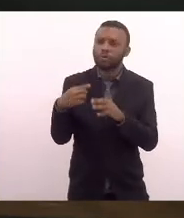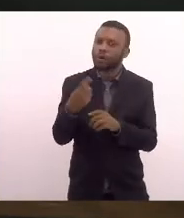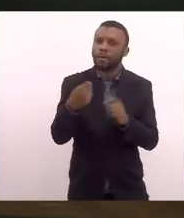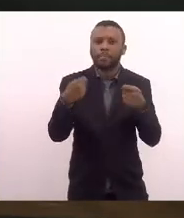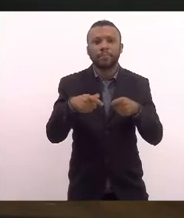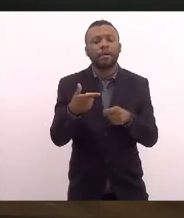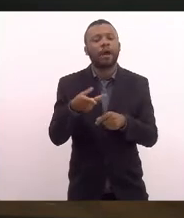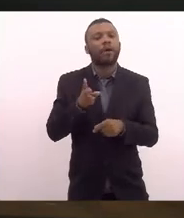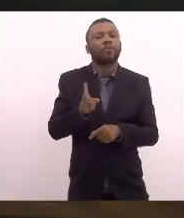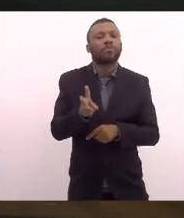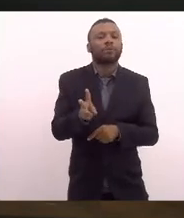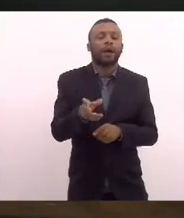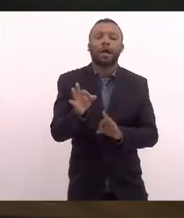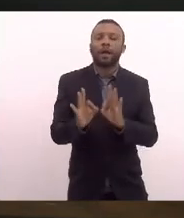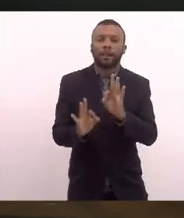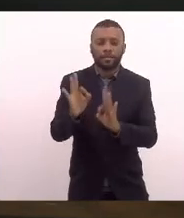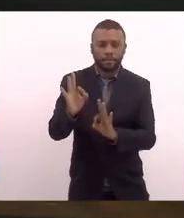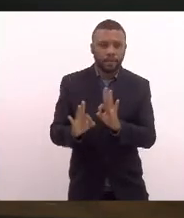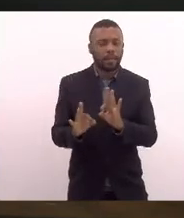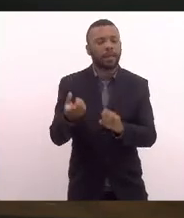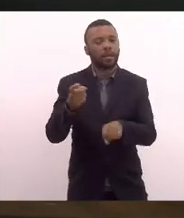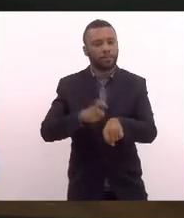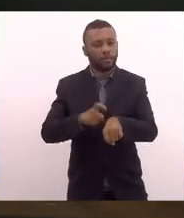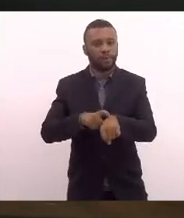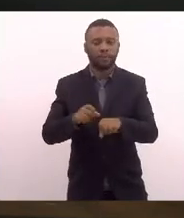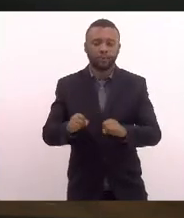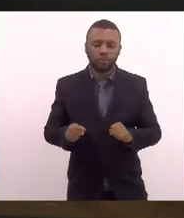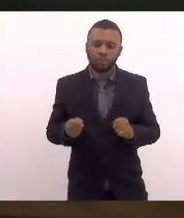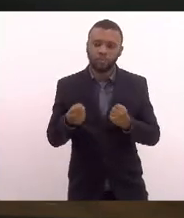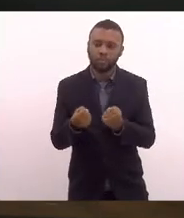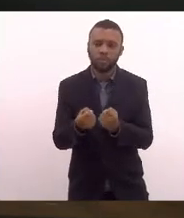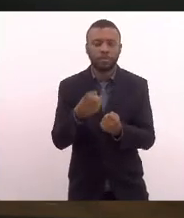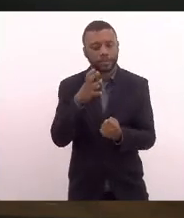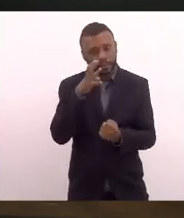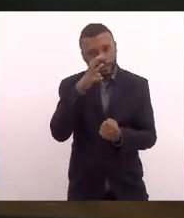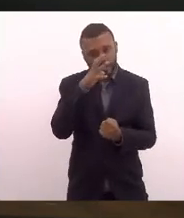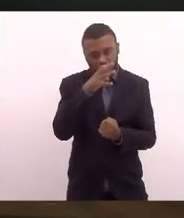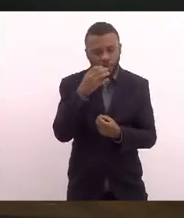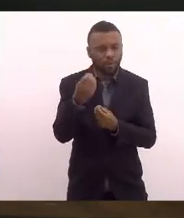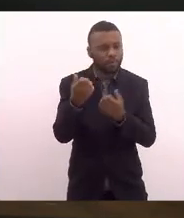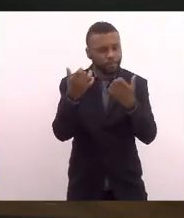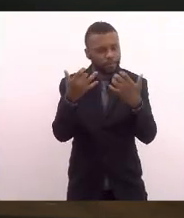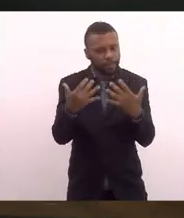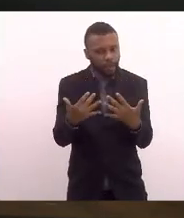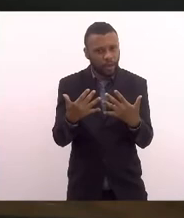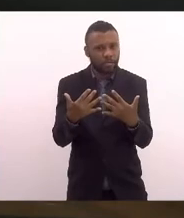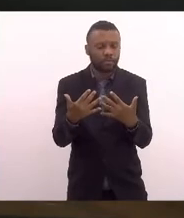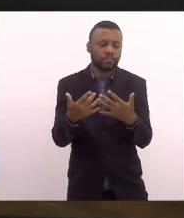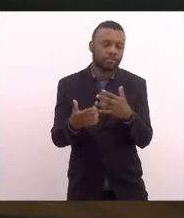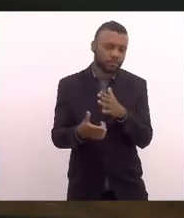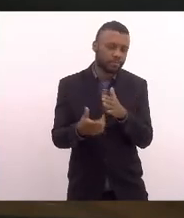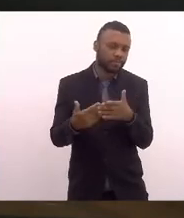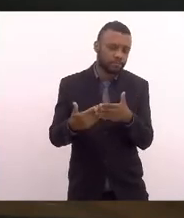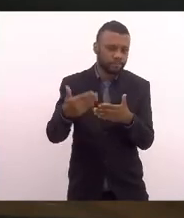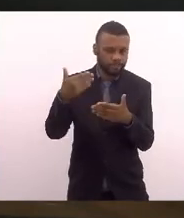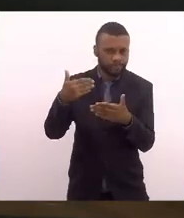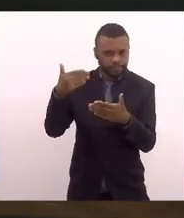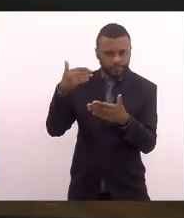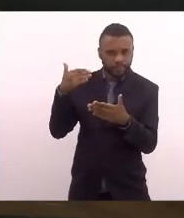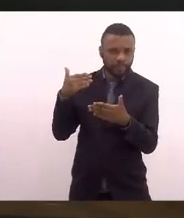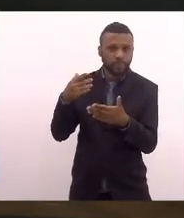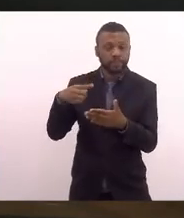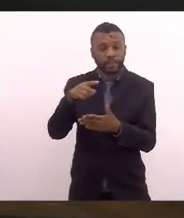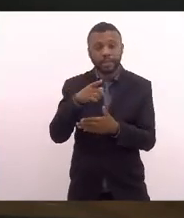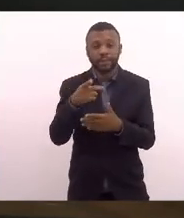fazer, momento de resistência, porque, como foi dito, né, os que me antecederam, todo